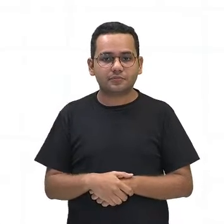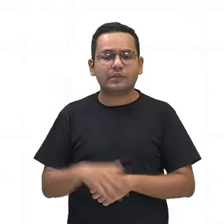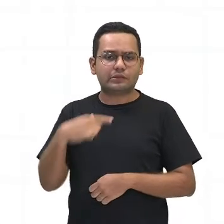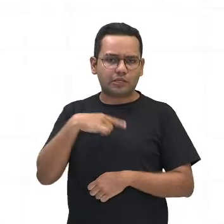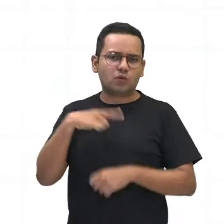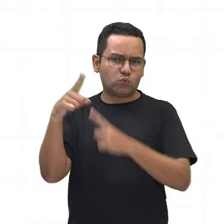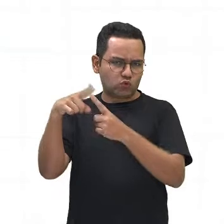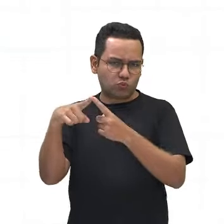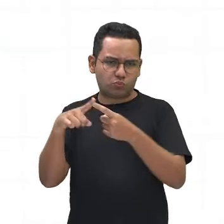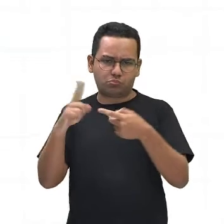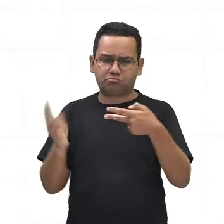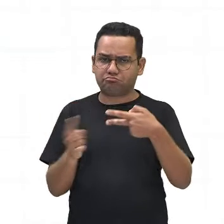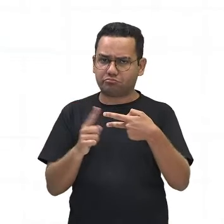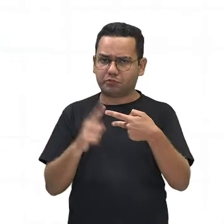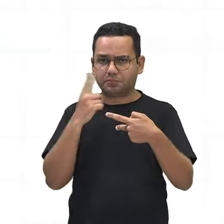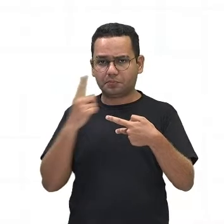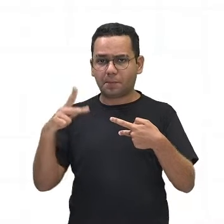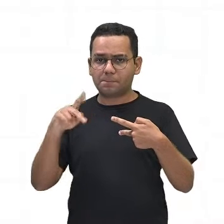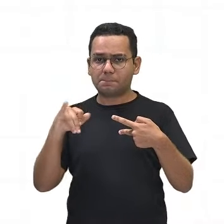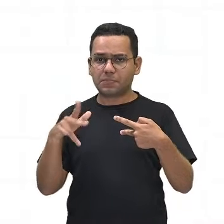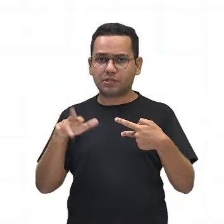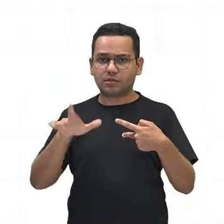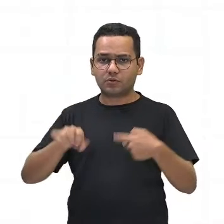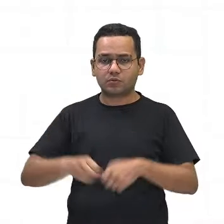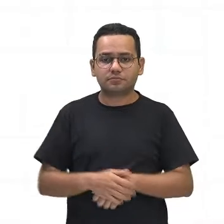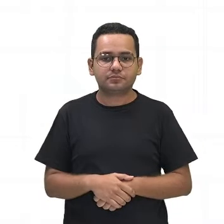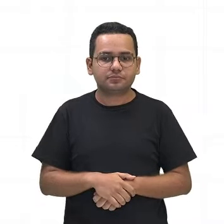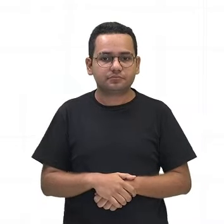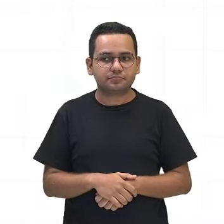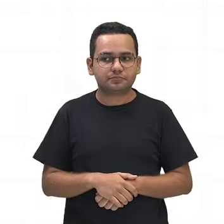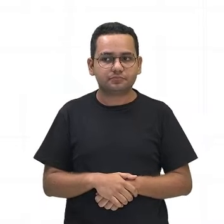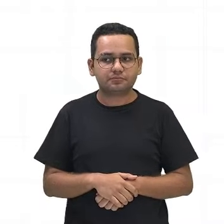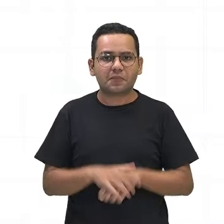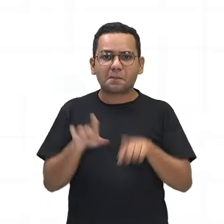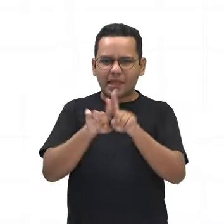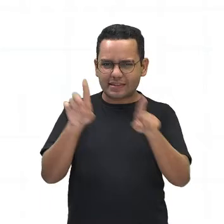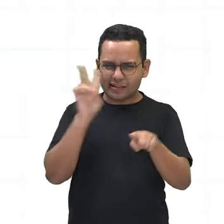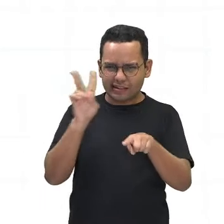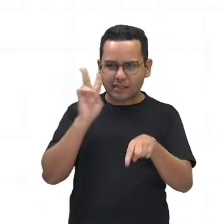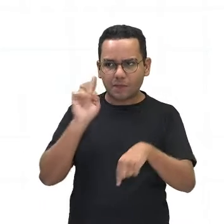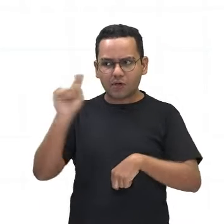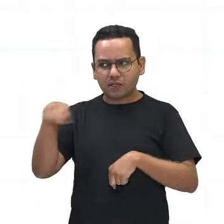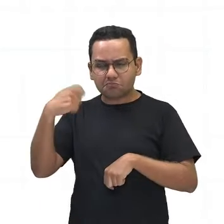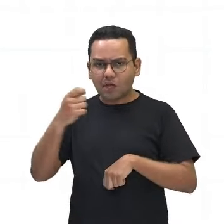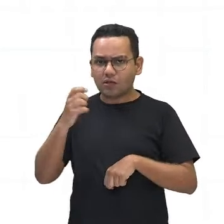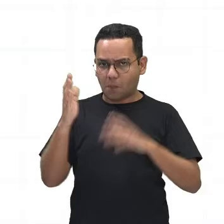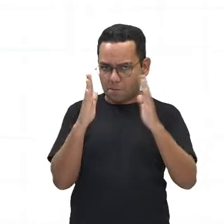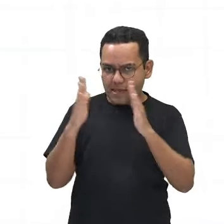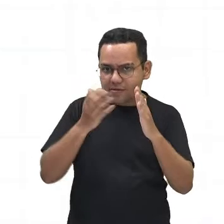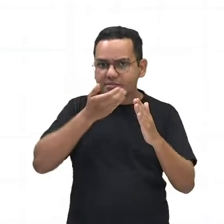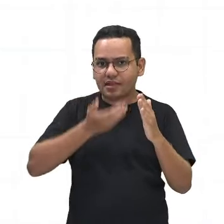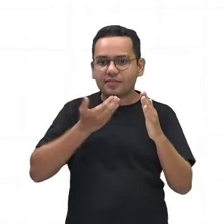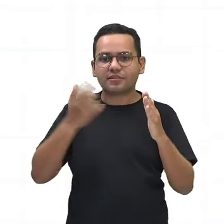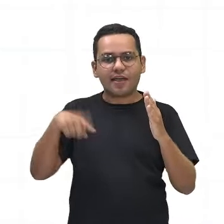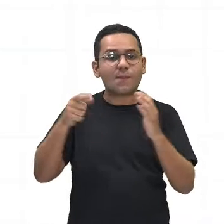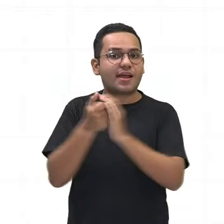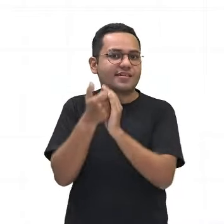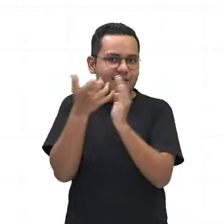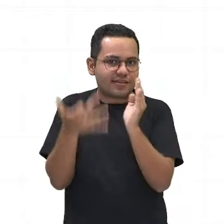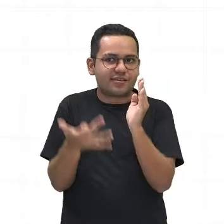E, basicamente, olha só, vocês lembram que no Natal é a planta característica, não é? É a